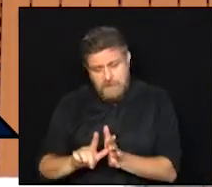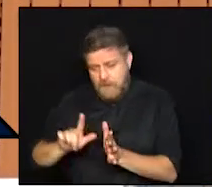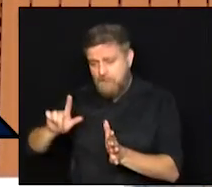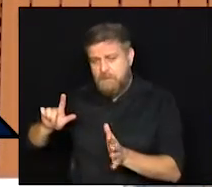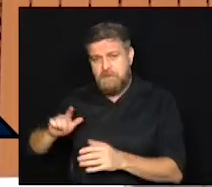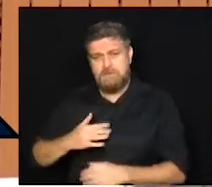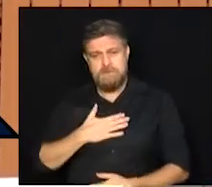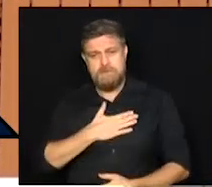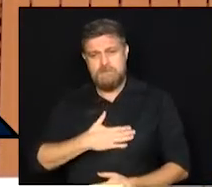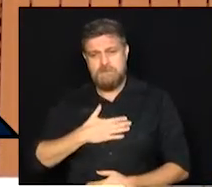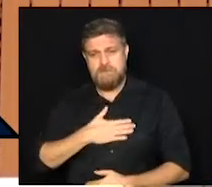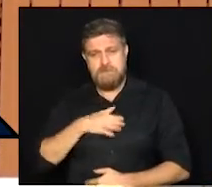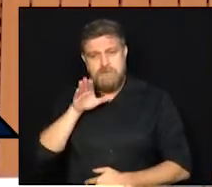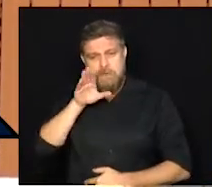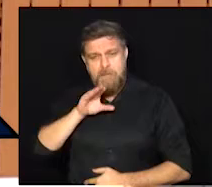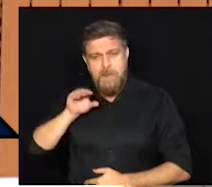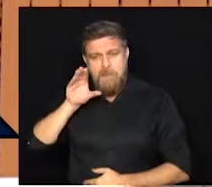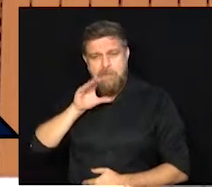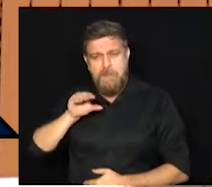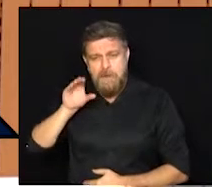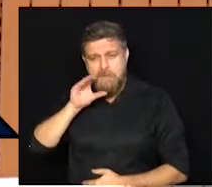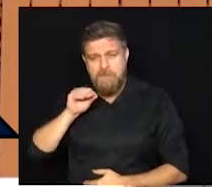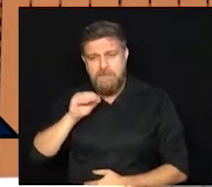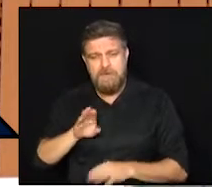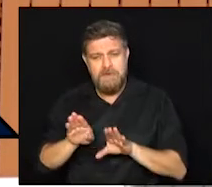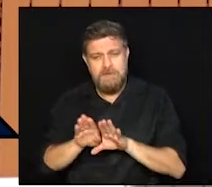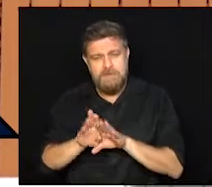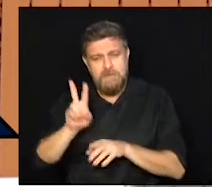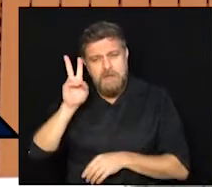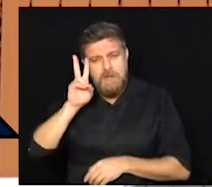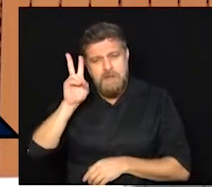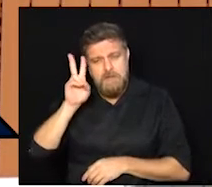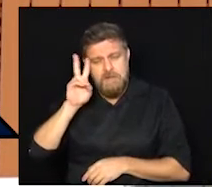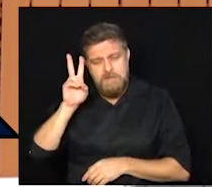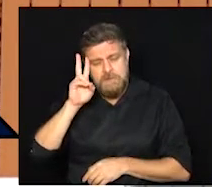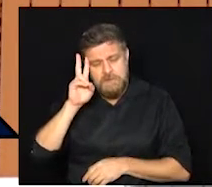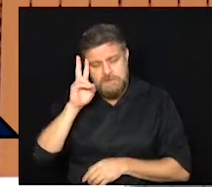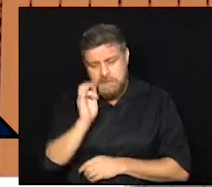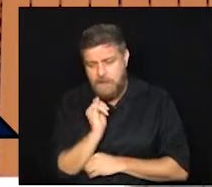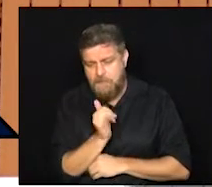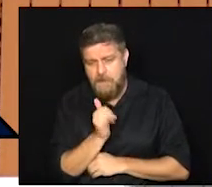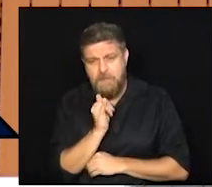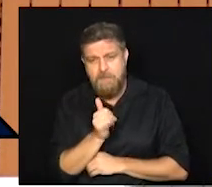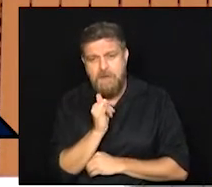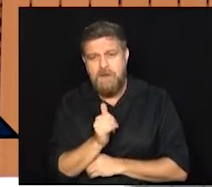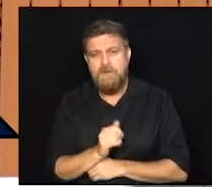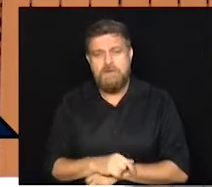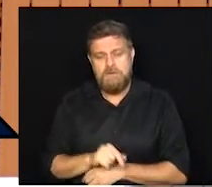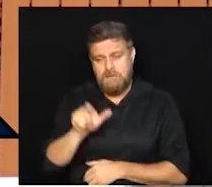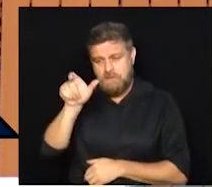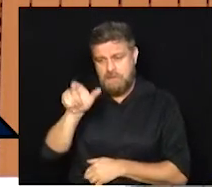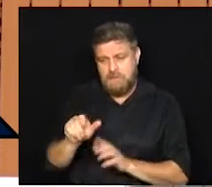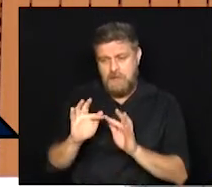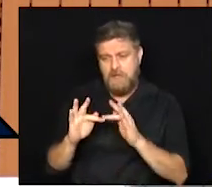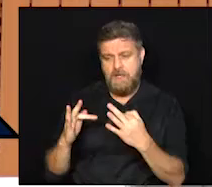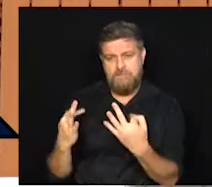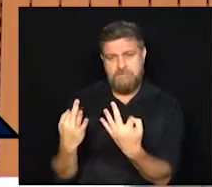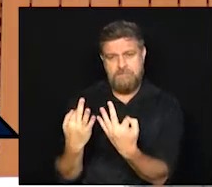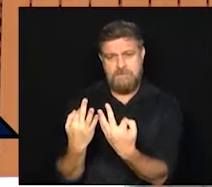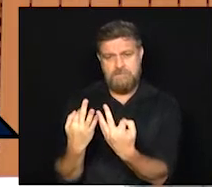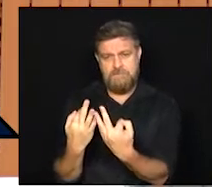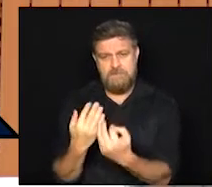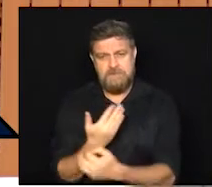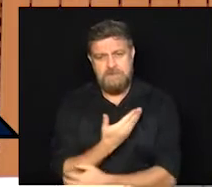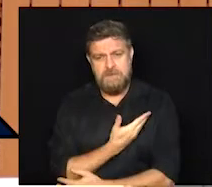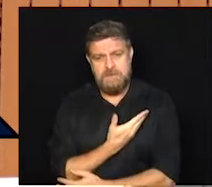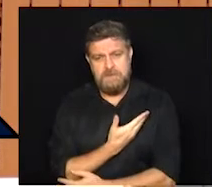de falar e prestar uma solidariedade à família e